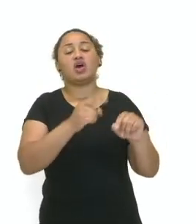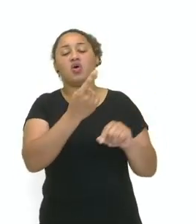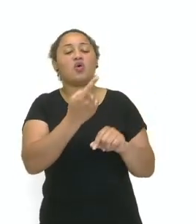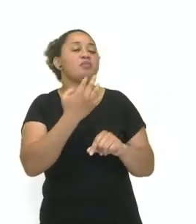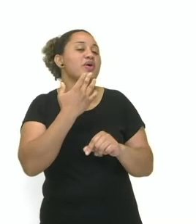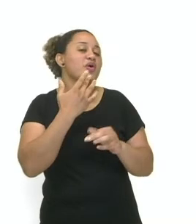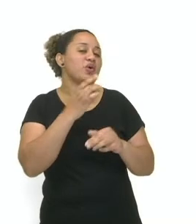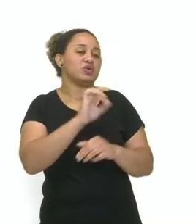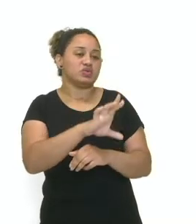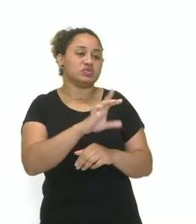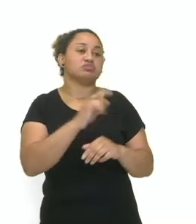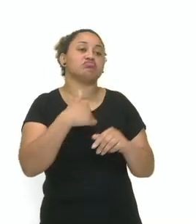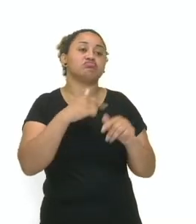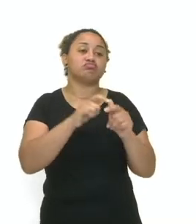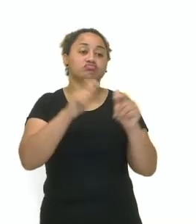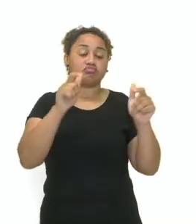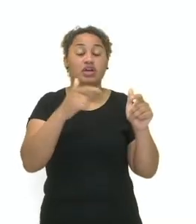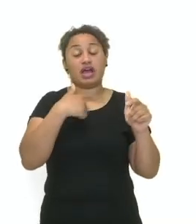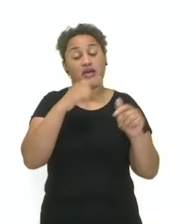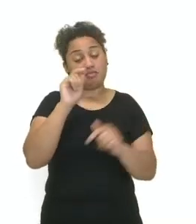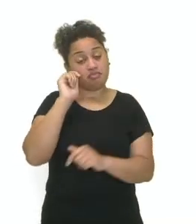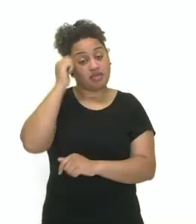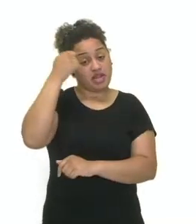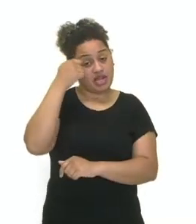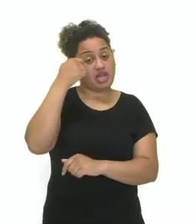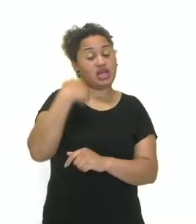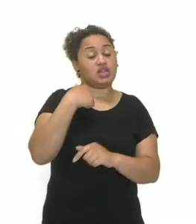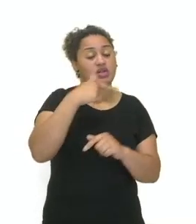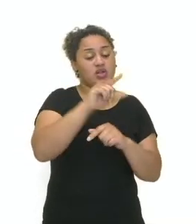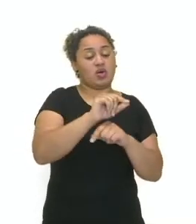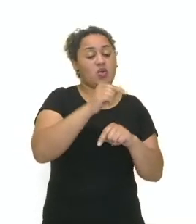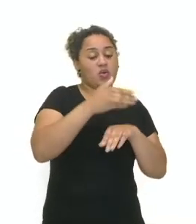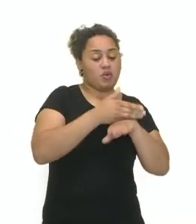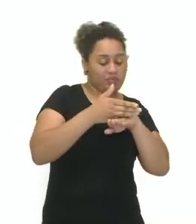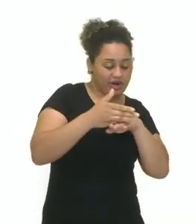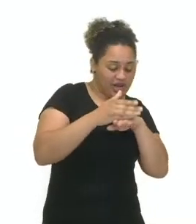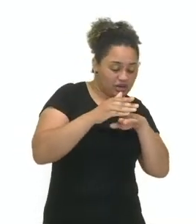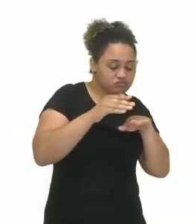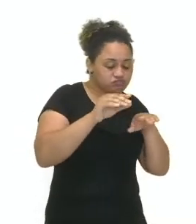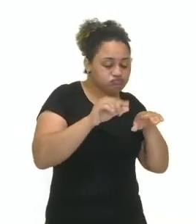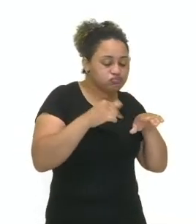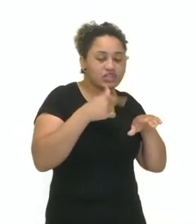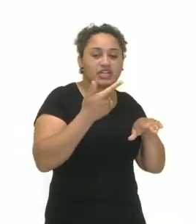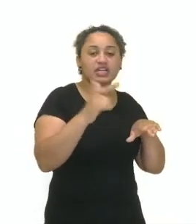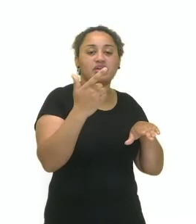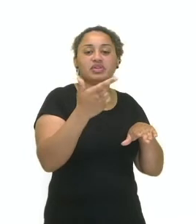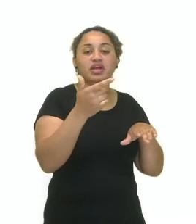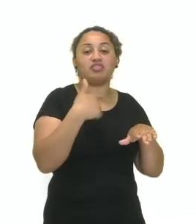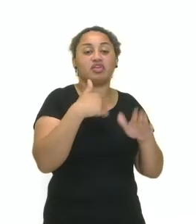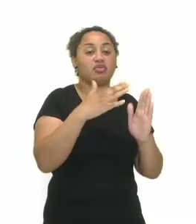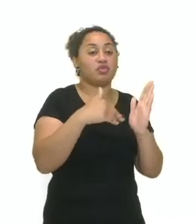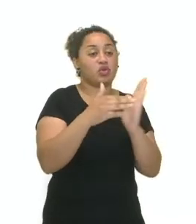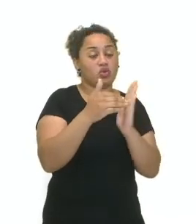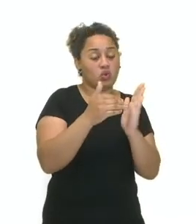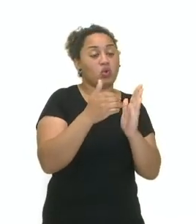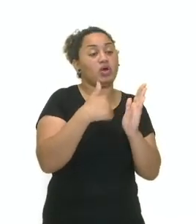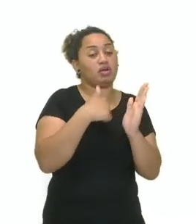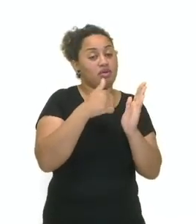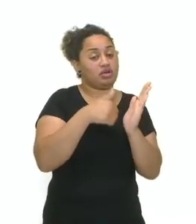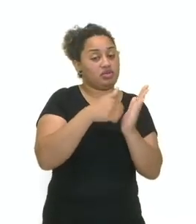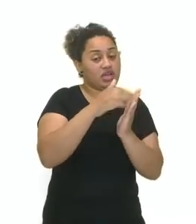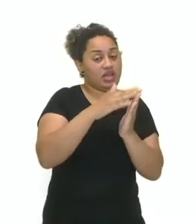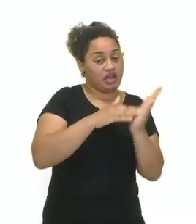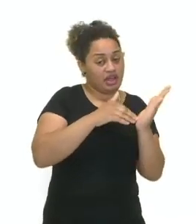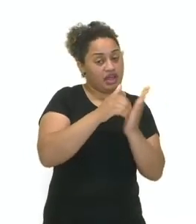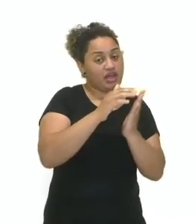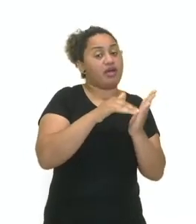única cor, geralmente preta, né? Então, o branco é o vão que sobra ali, né? Então, a parte que é pintada mesmo, passando o